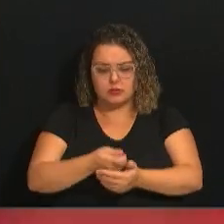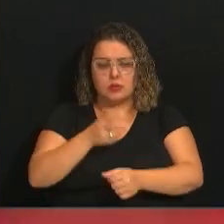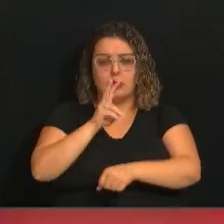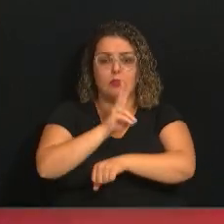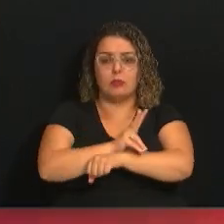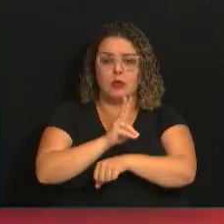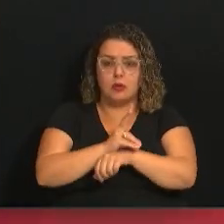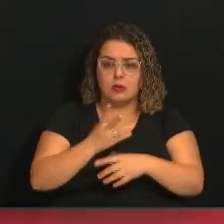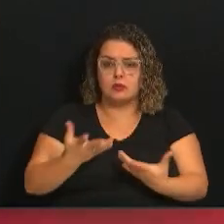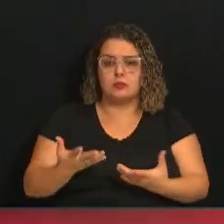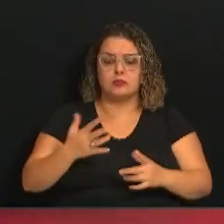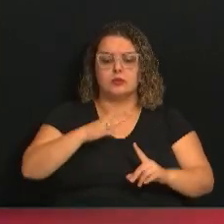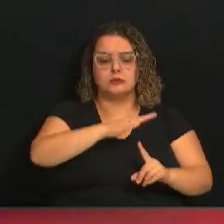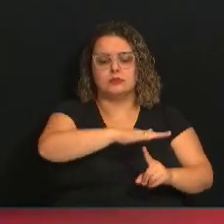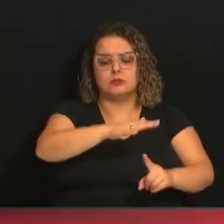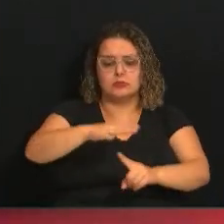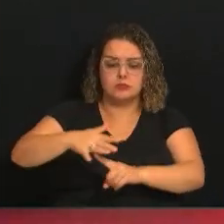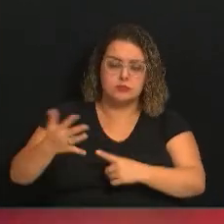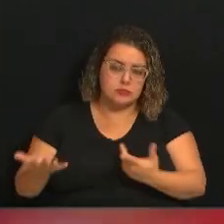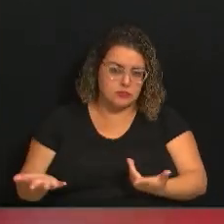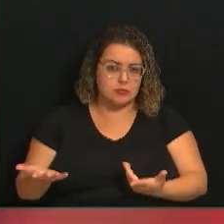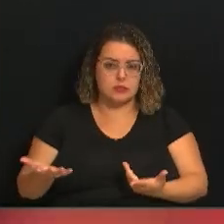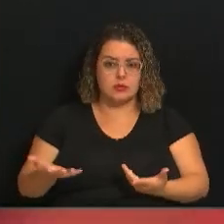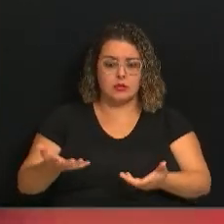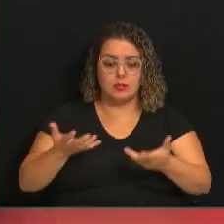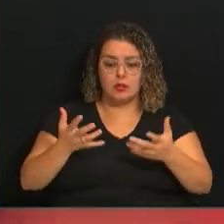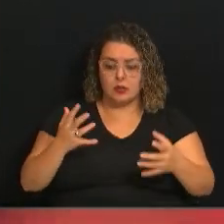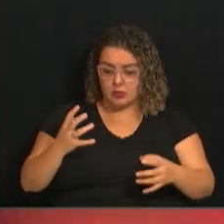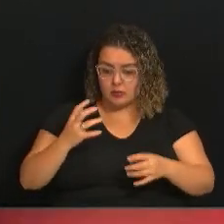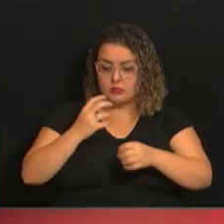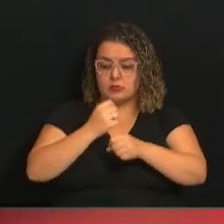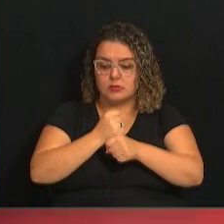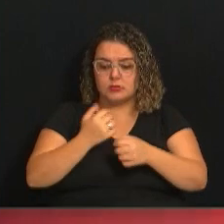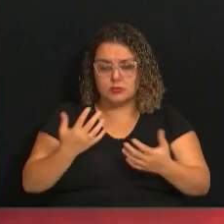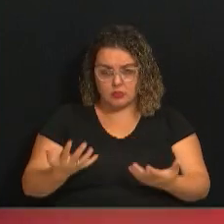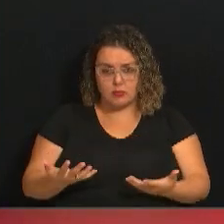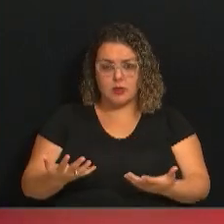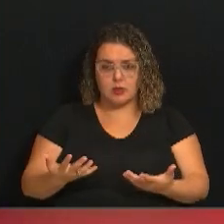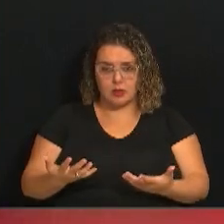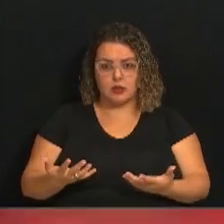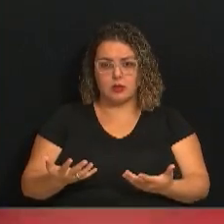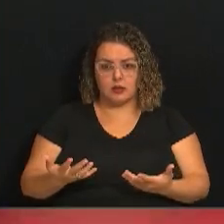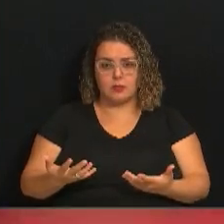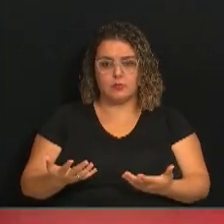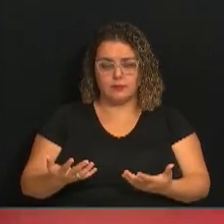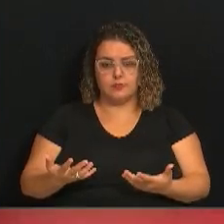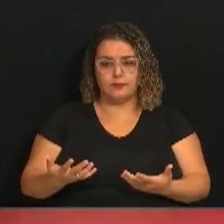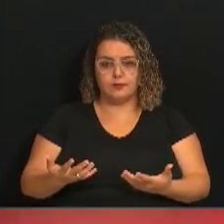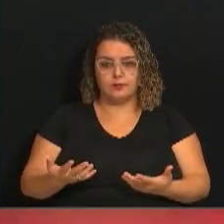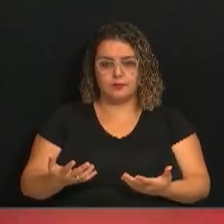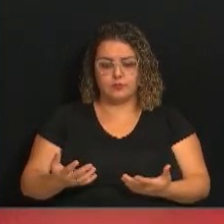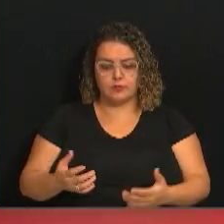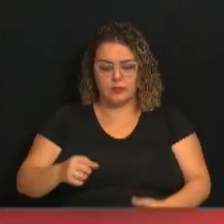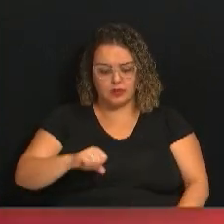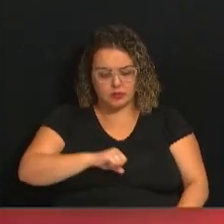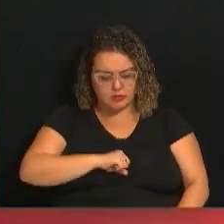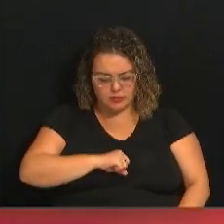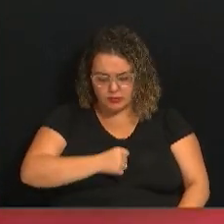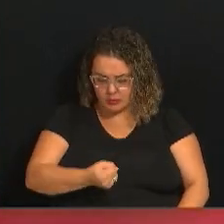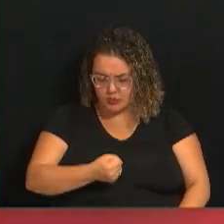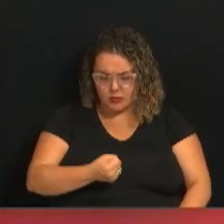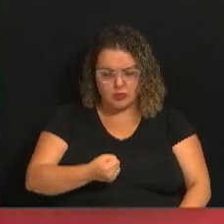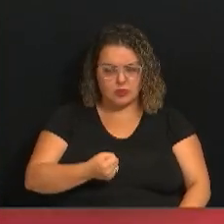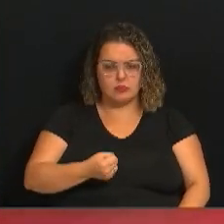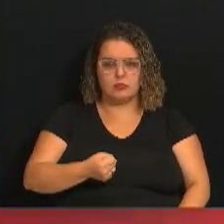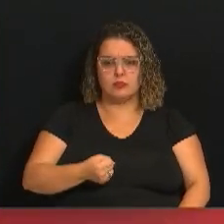meio ambiente, enfim. Então, quero me somar, né, nesse repúdio a esses ataques, a